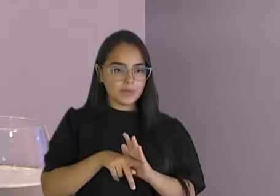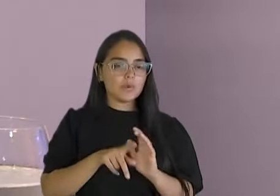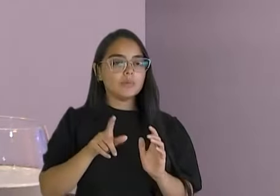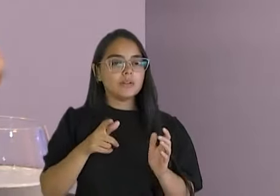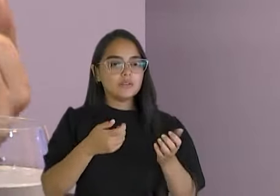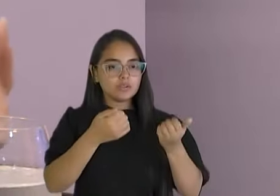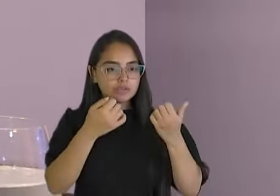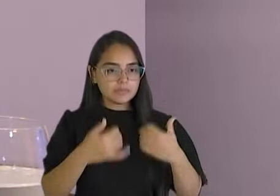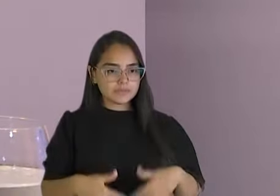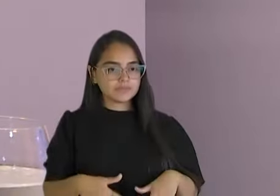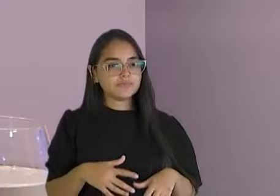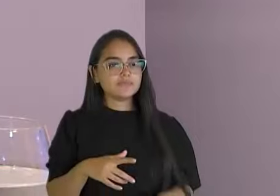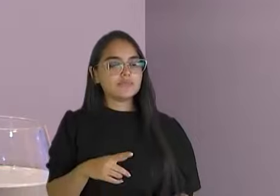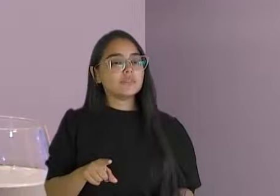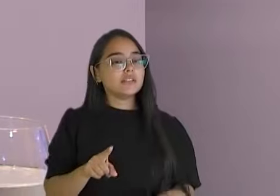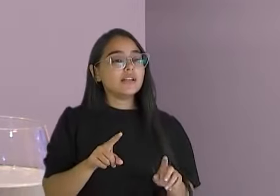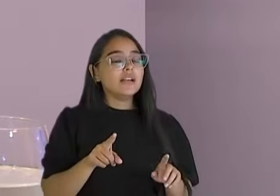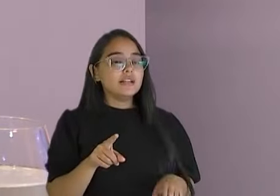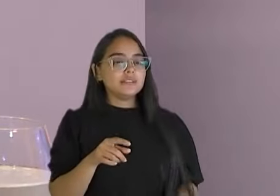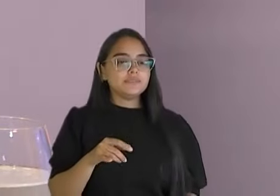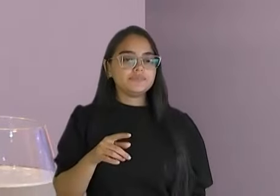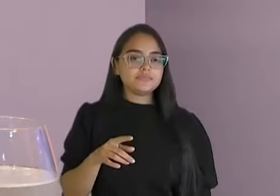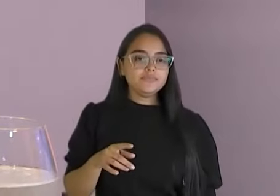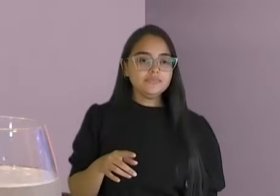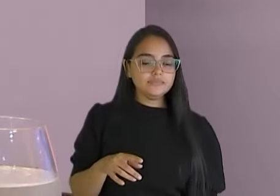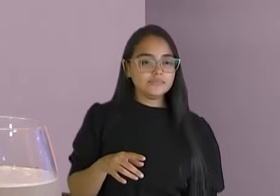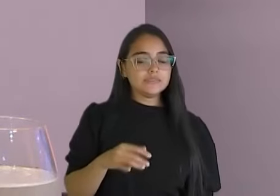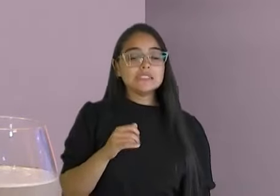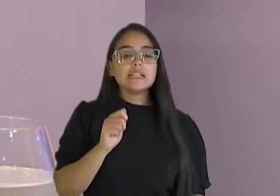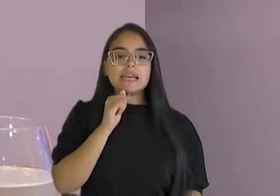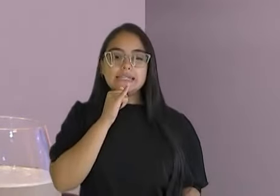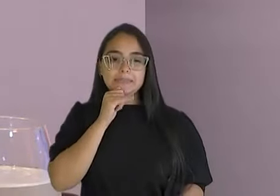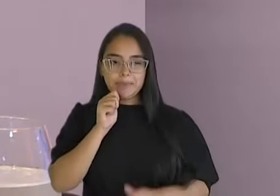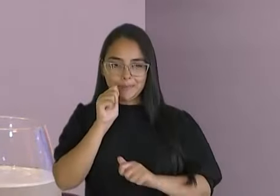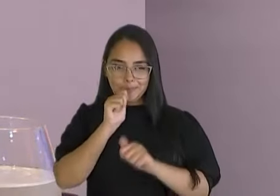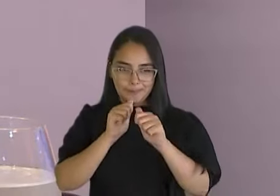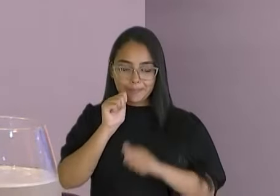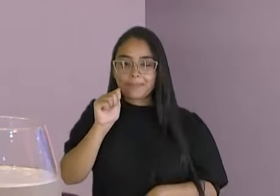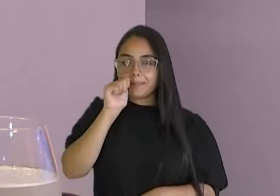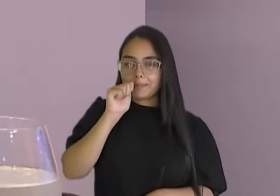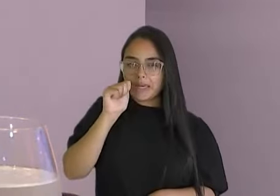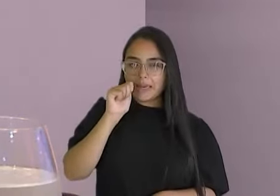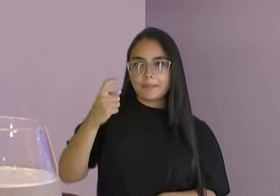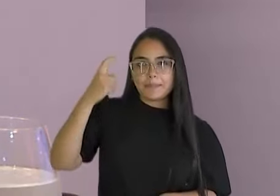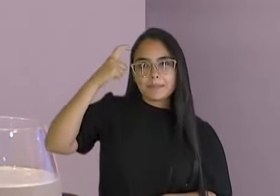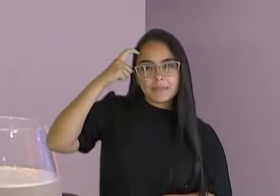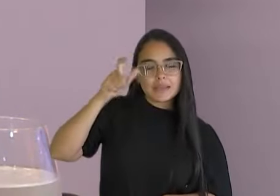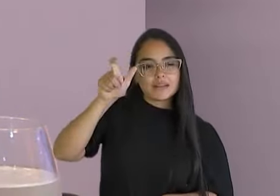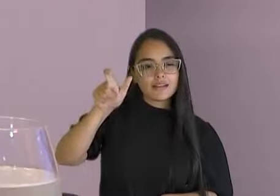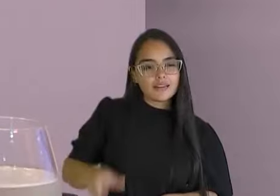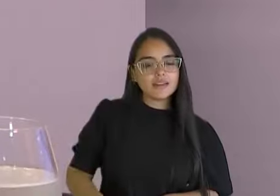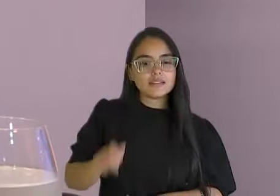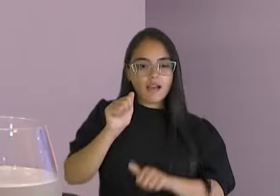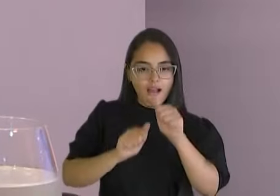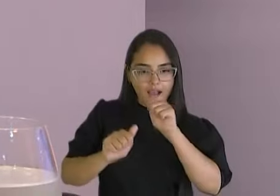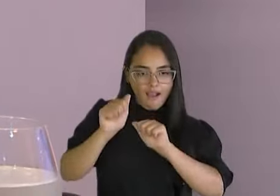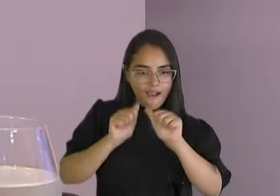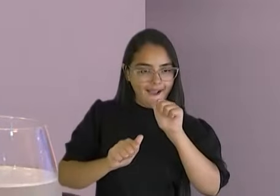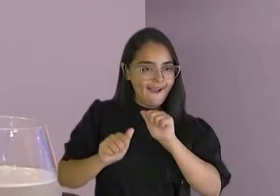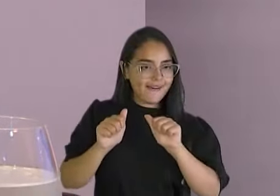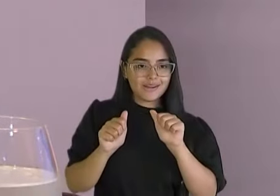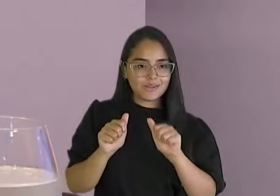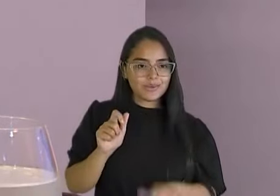eu vou falar. A tolerância é exatamente quando a gente bebe alguma coisa, aí você pensa em uma pessoa que é dependente do álcool. Aquela taça já não